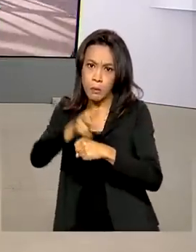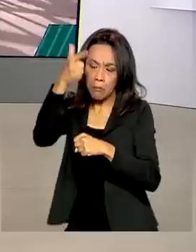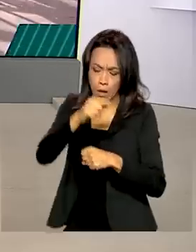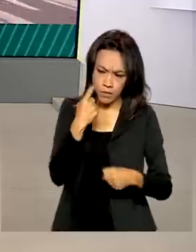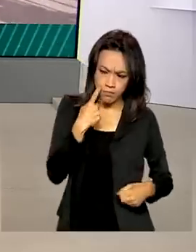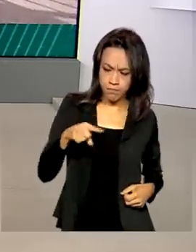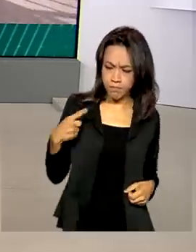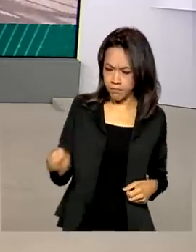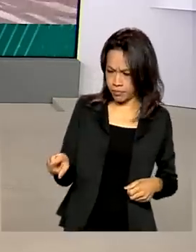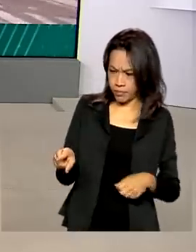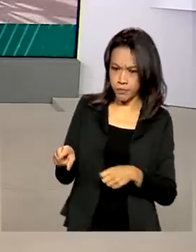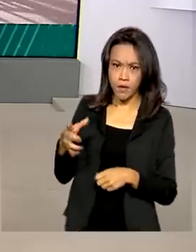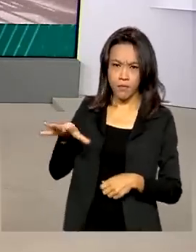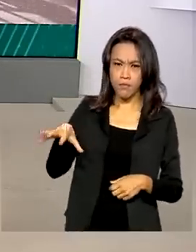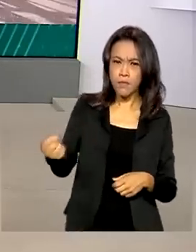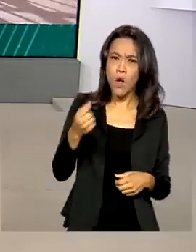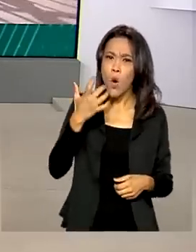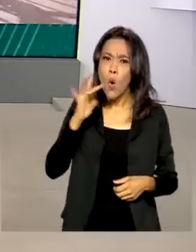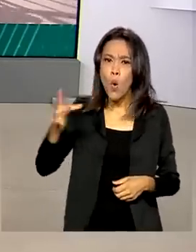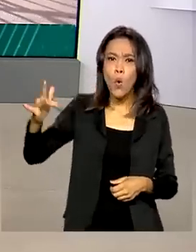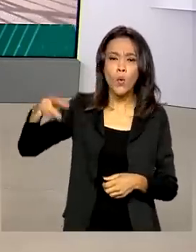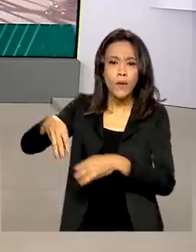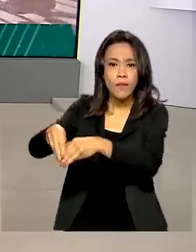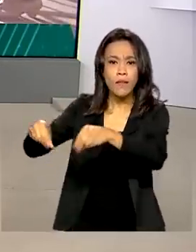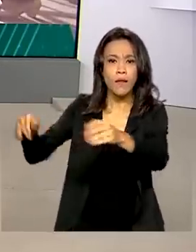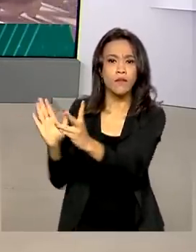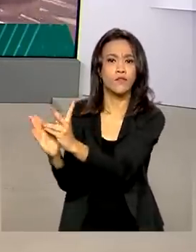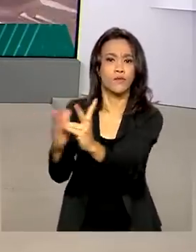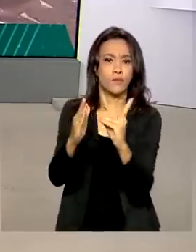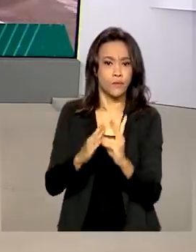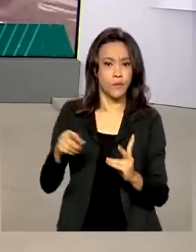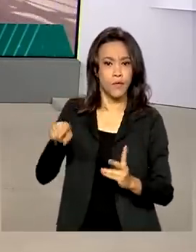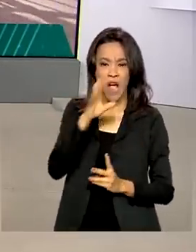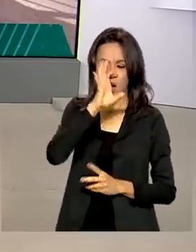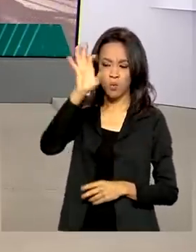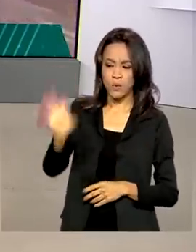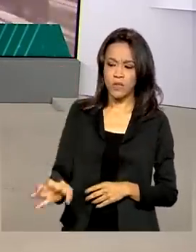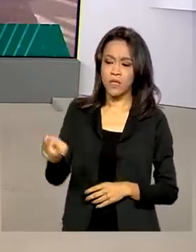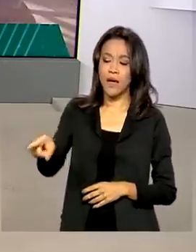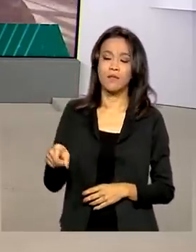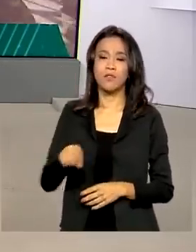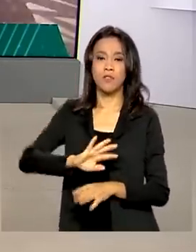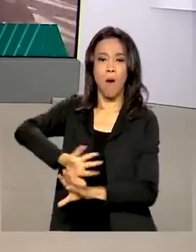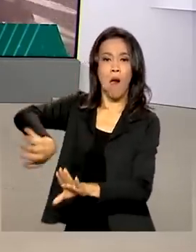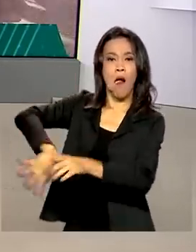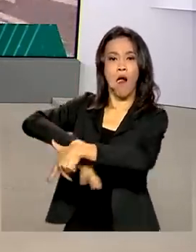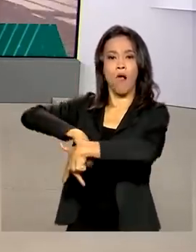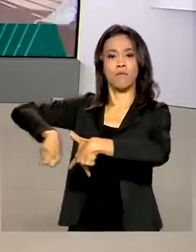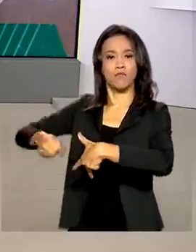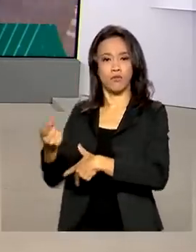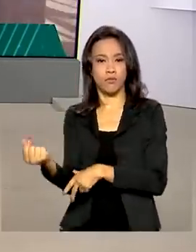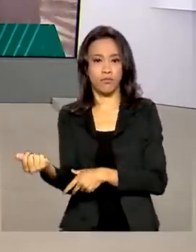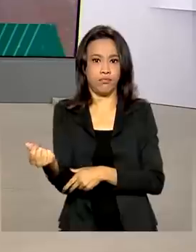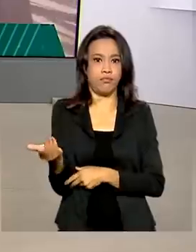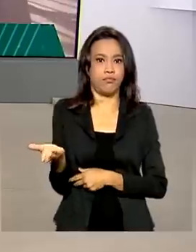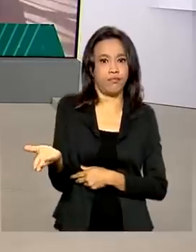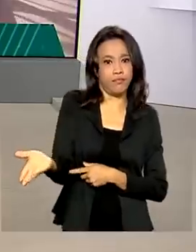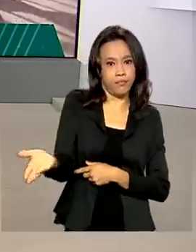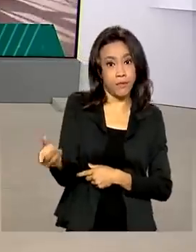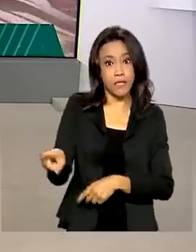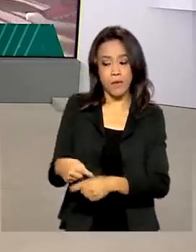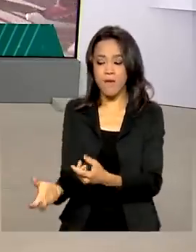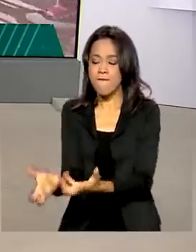em terras indígenas. Os investigados são acusados de lavagem de dinheiro e extração ilegal de